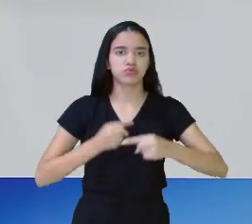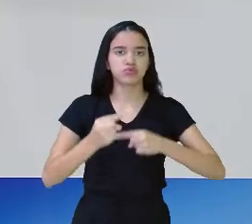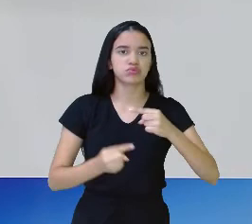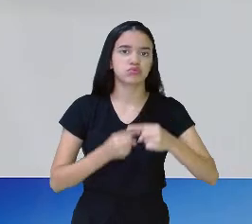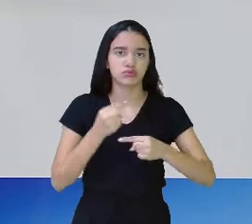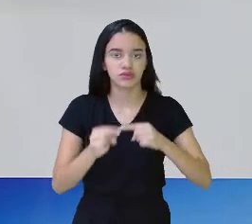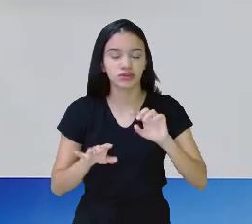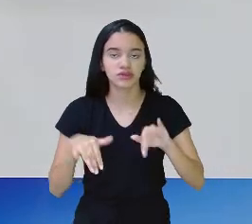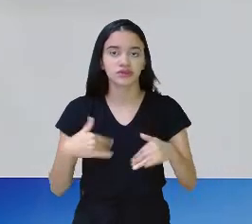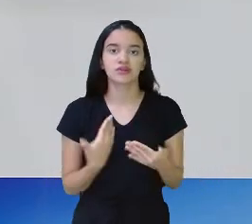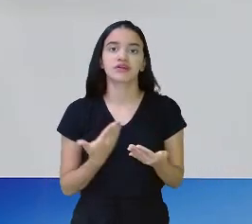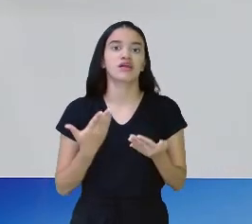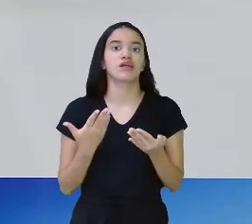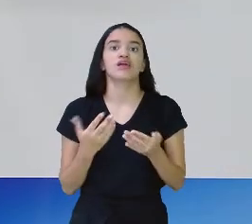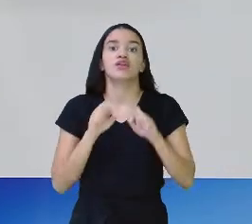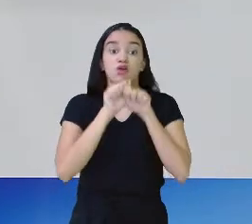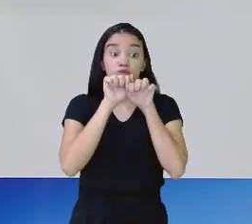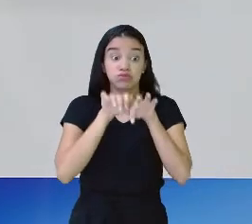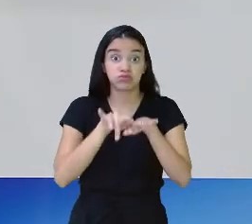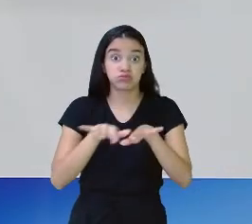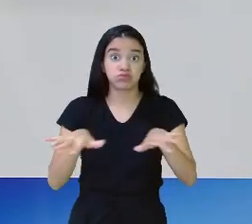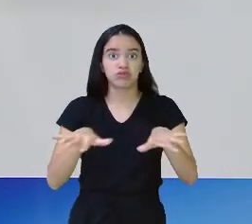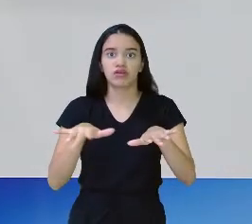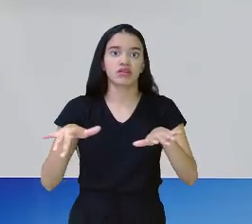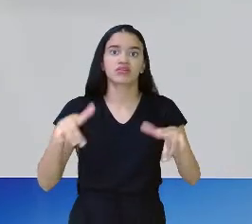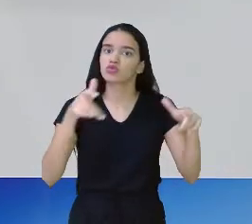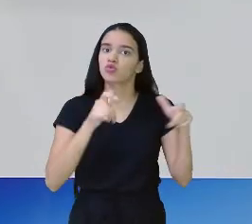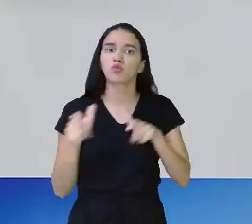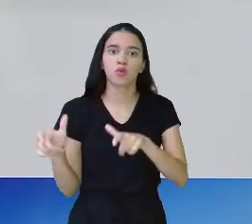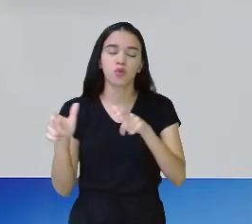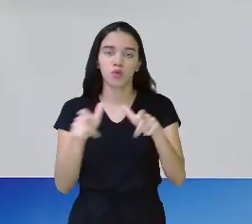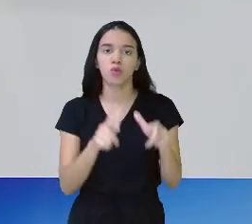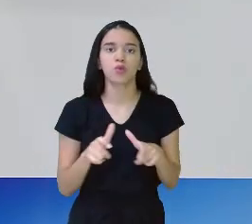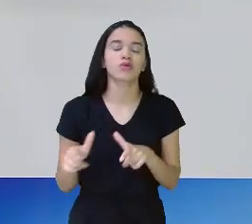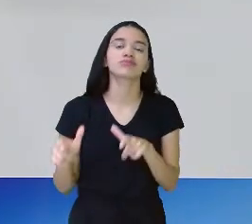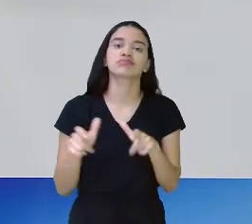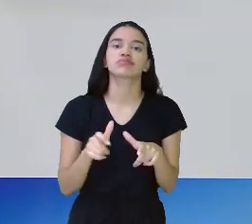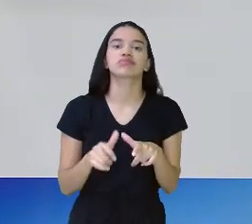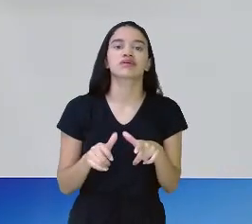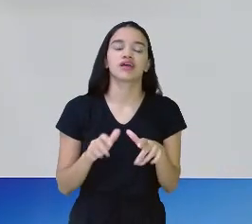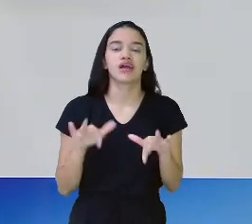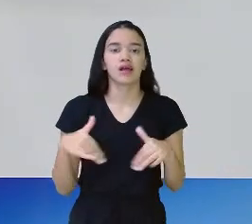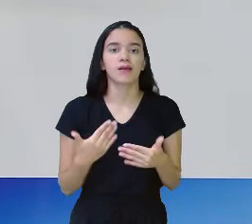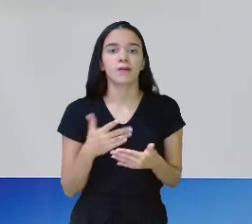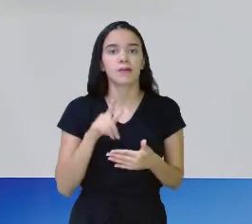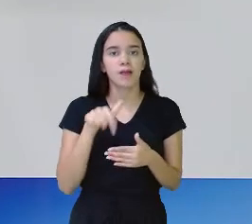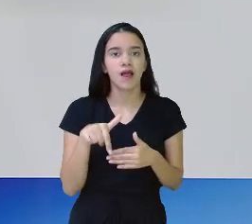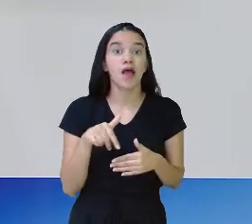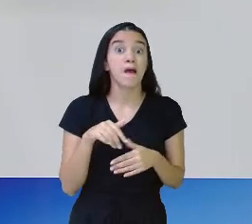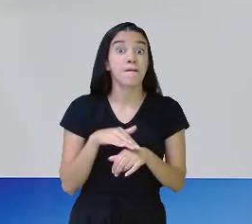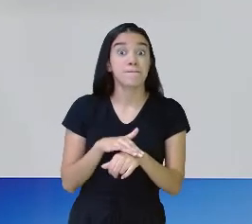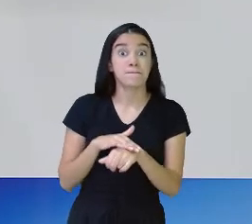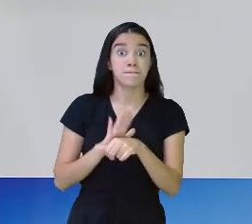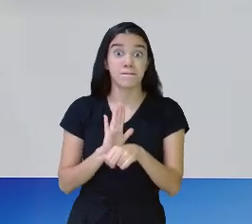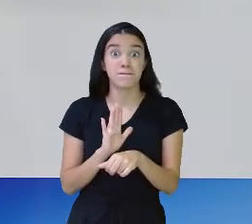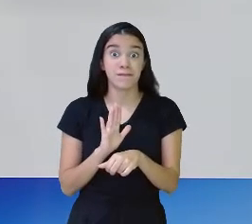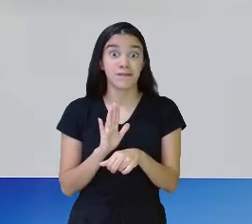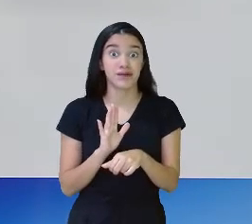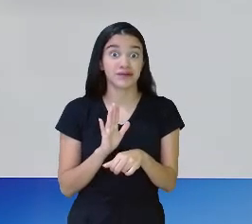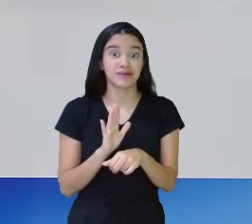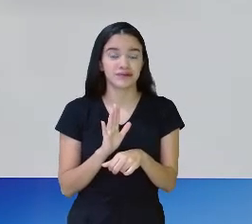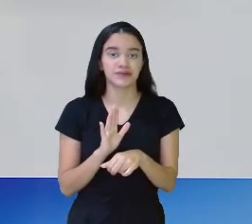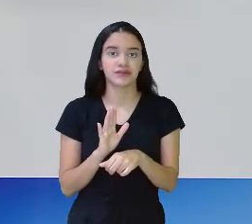estão por aí a todo lugar, né? E aí eles estão em um lugar, eles estão mais